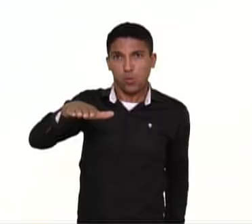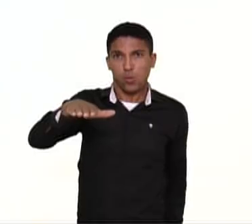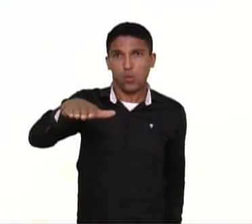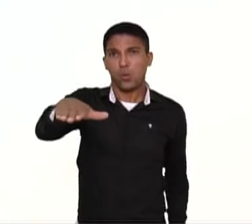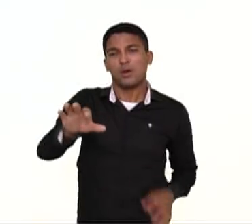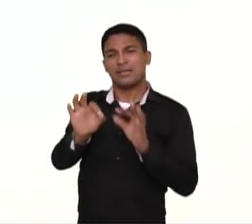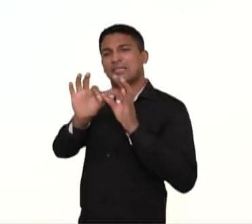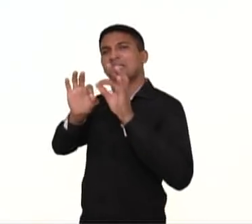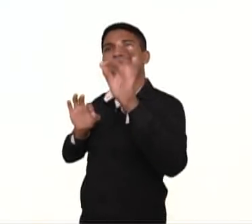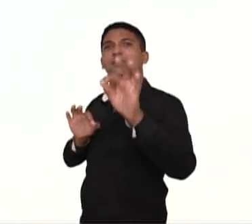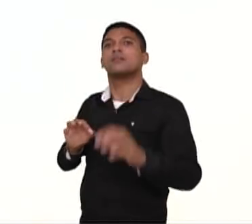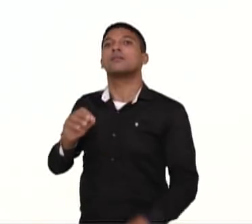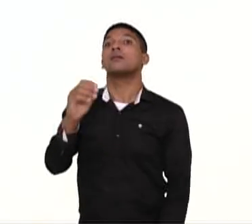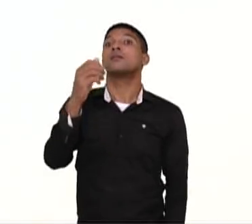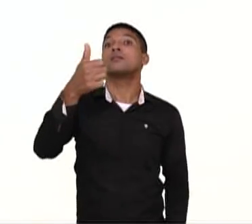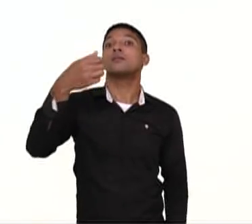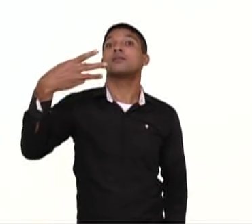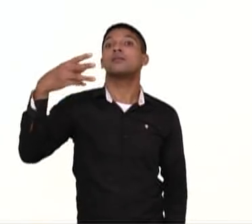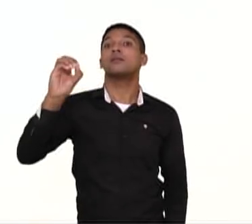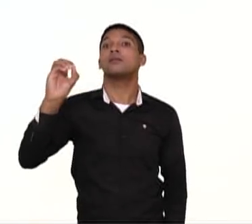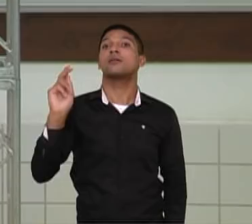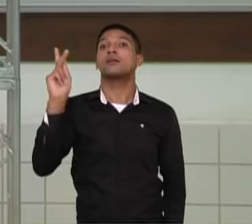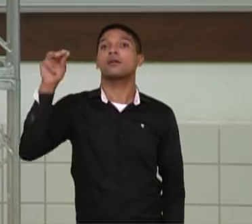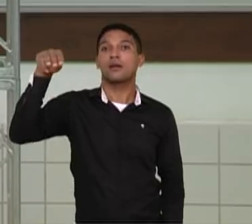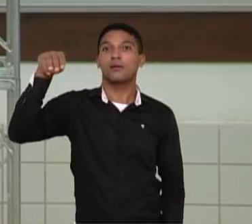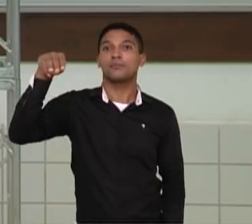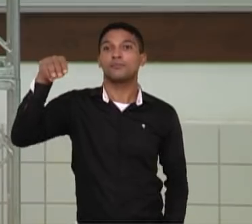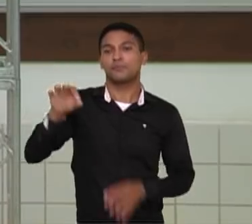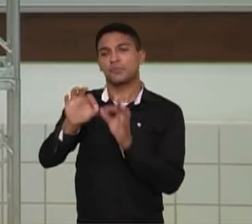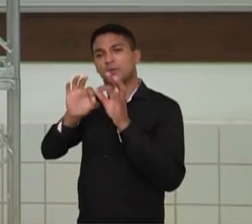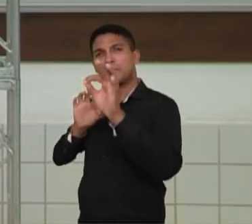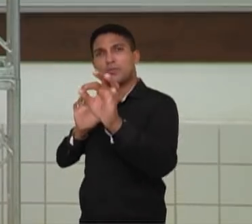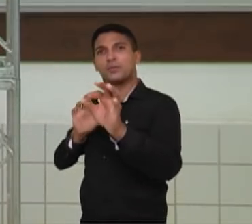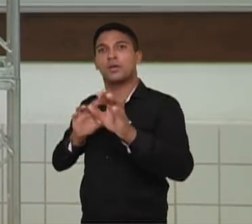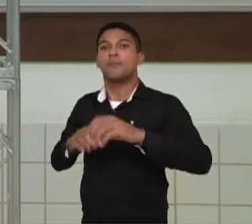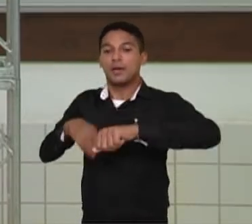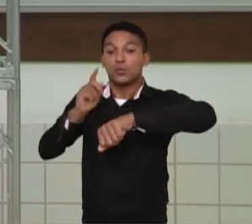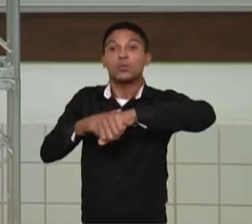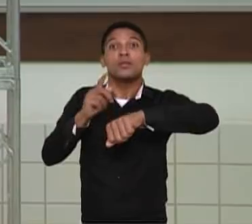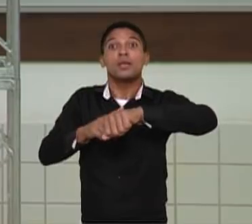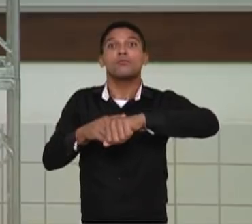é o tempo que ele gasta, 2 horas, e a distância que ele percorre, 130 quilômetros.